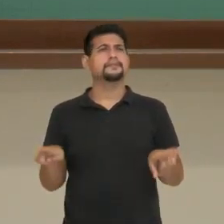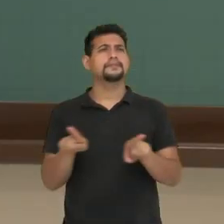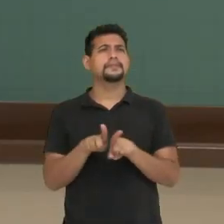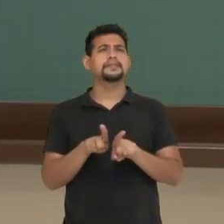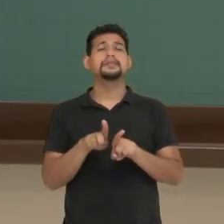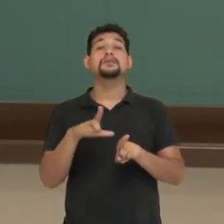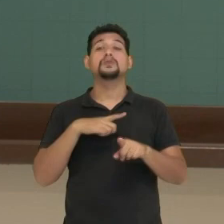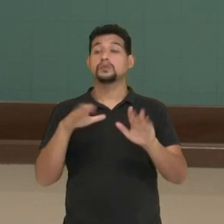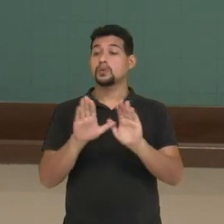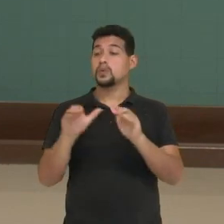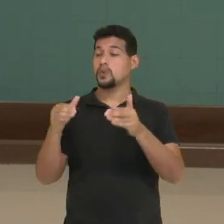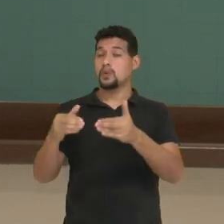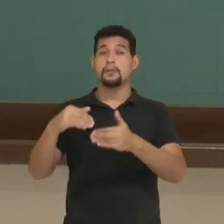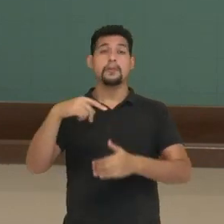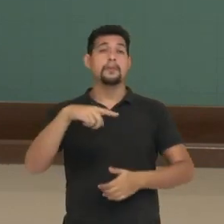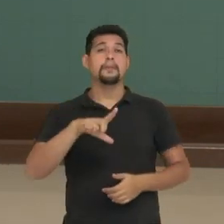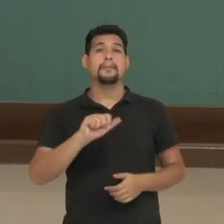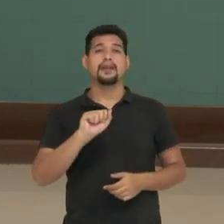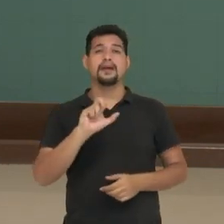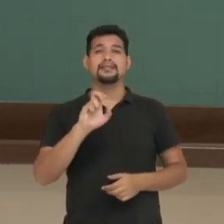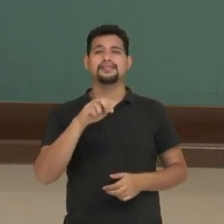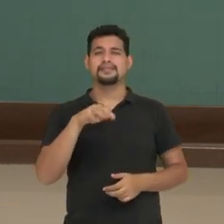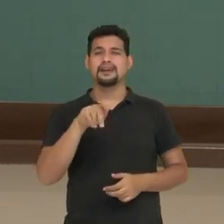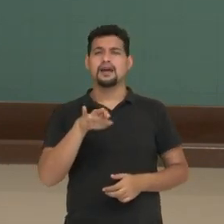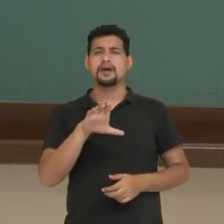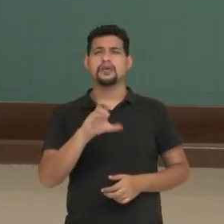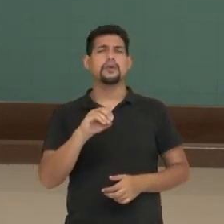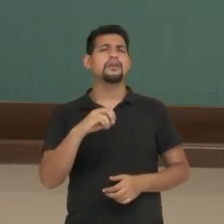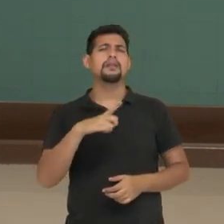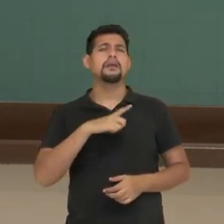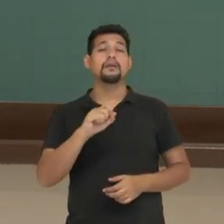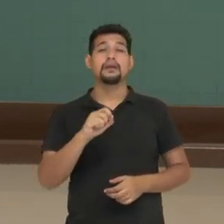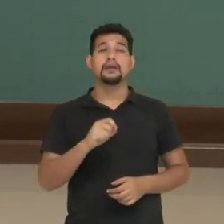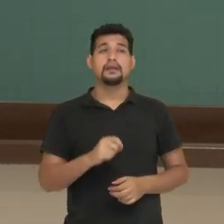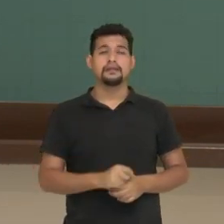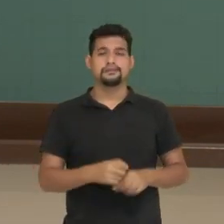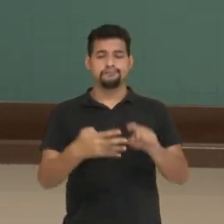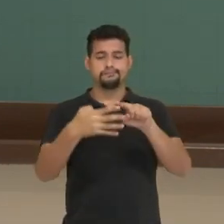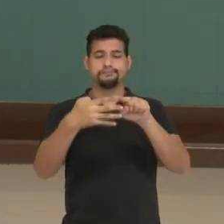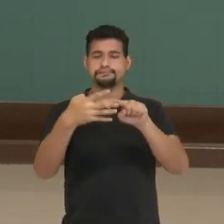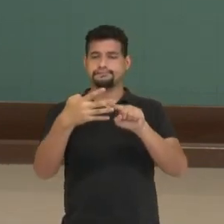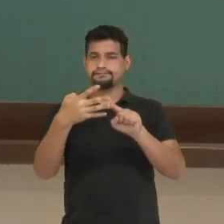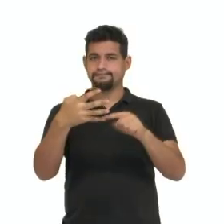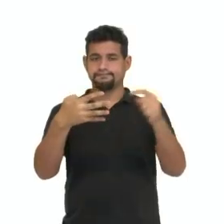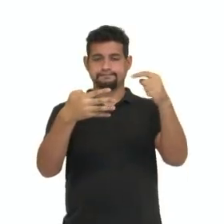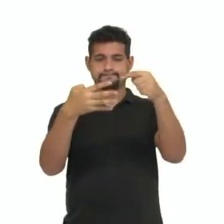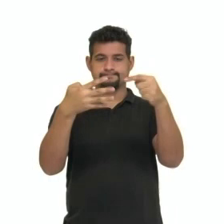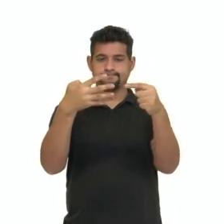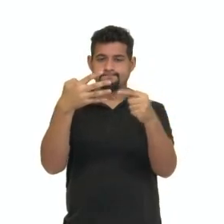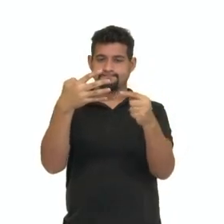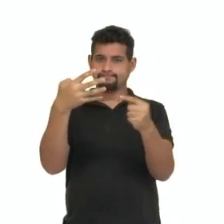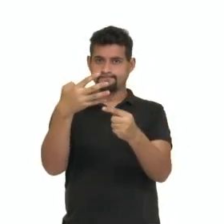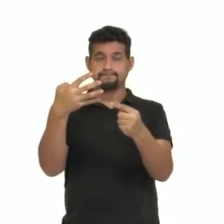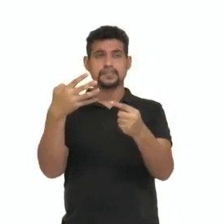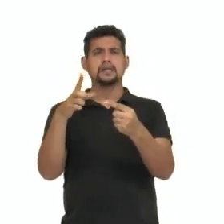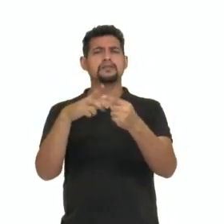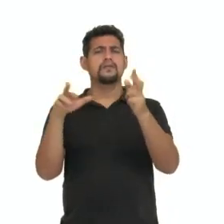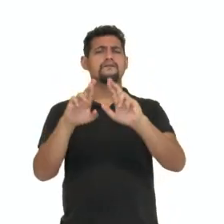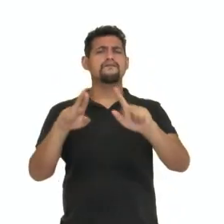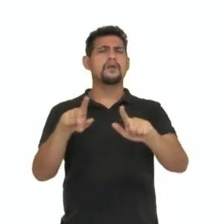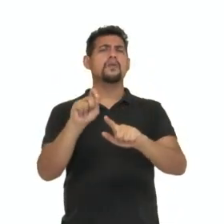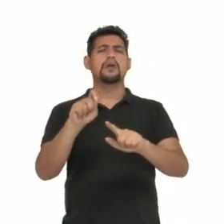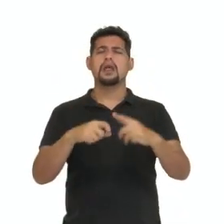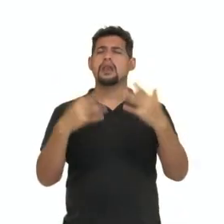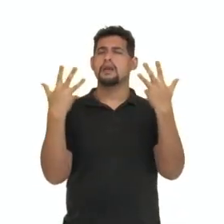Dentro do grupo placentário a gente tem a 4 ordens especificamente, né? Para diferenciar